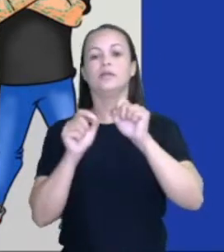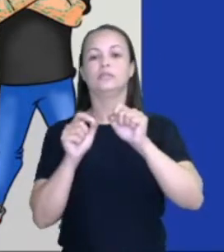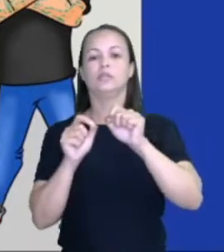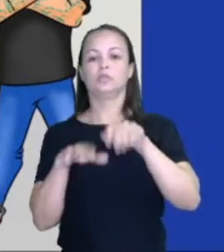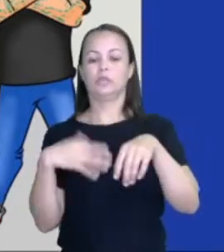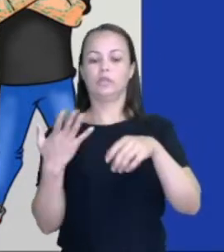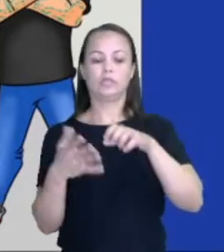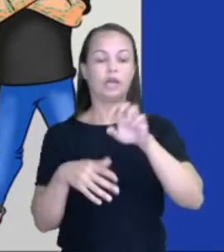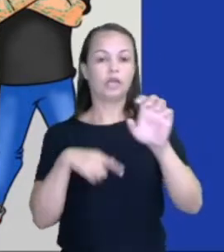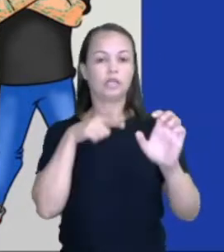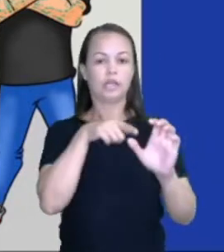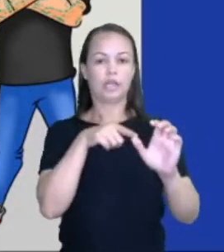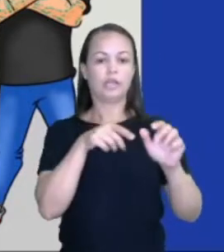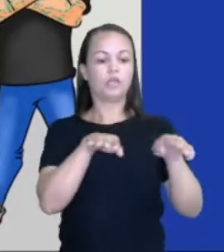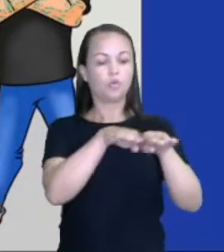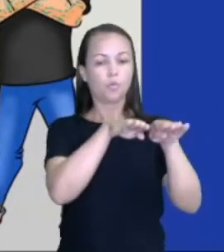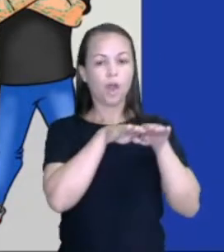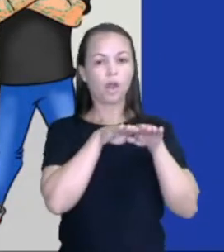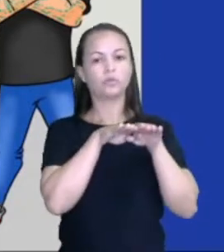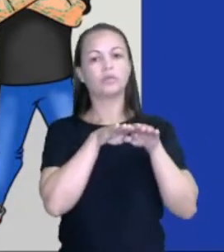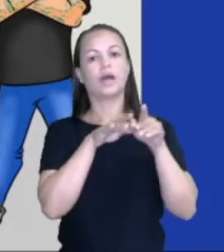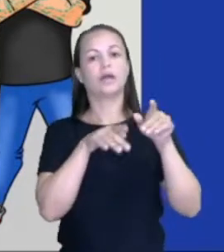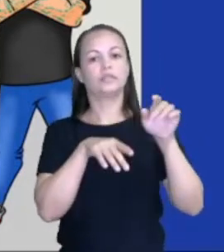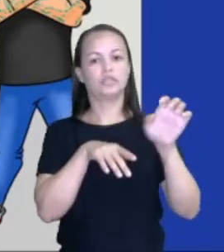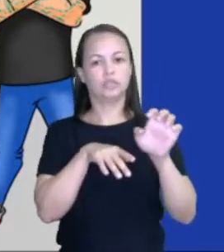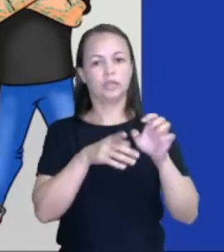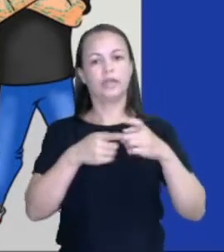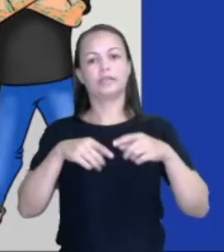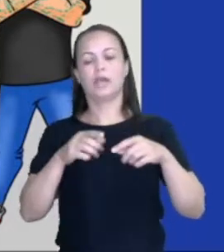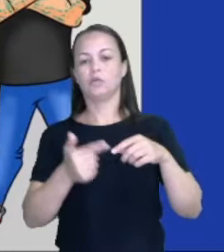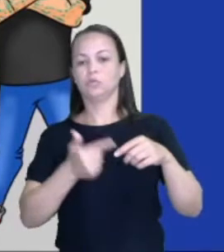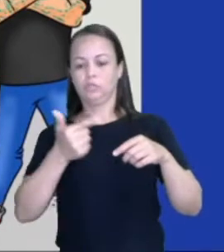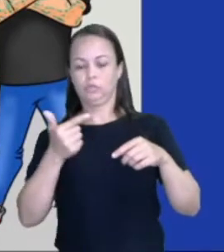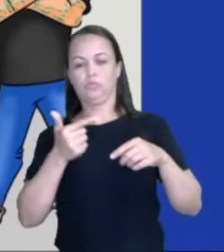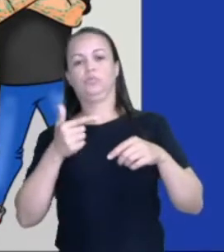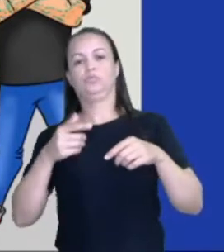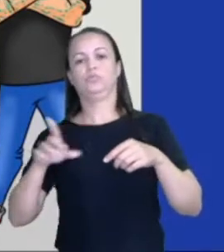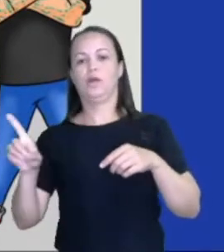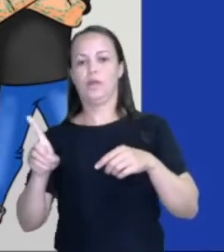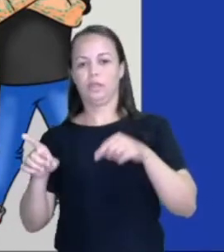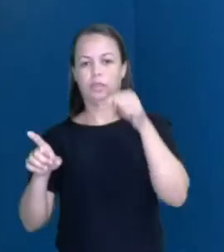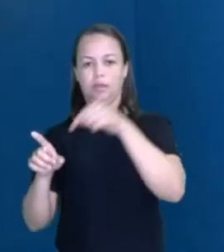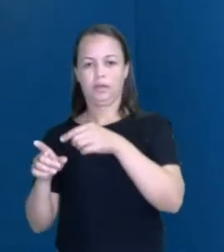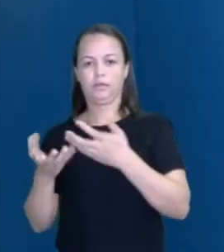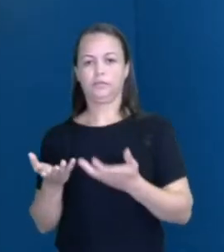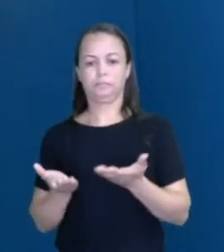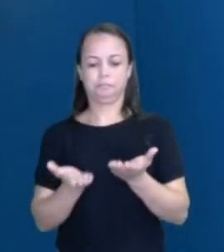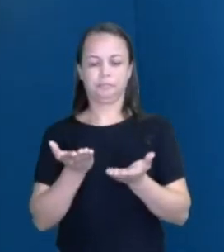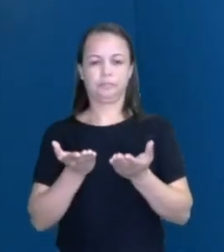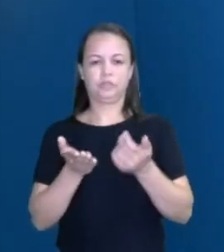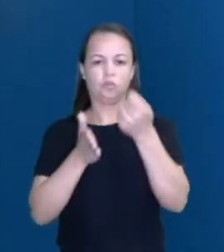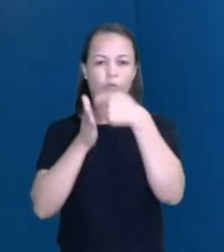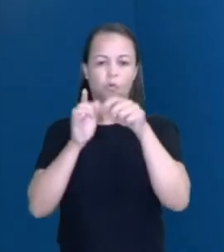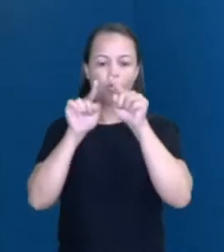da igualdade e o segundo está à direita. Vamos começar a rabiscar aqui? Volta aqui para o nosso quadro, ó.